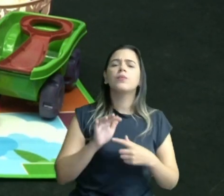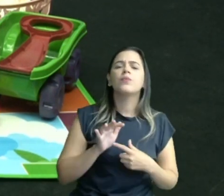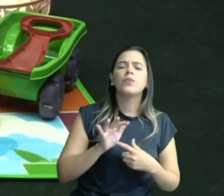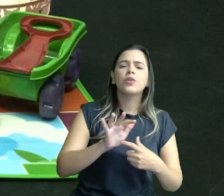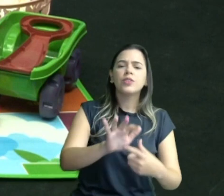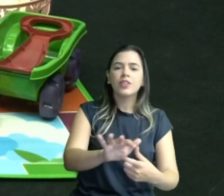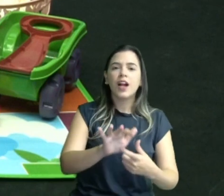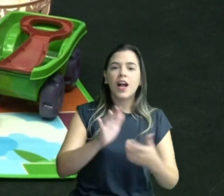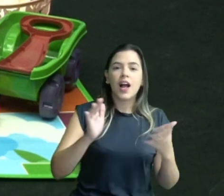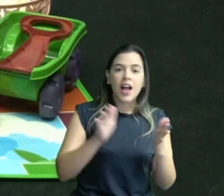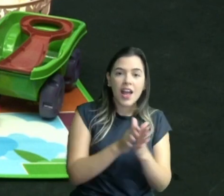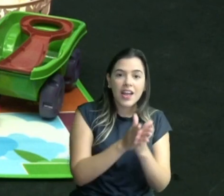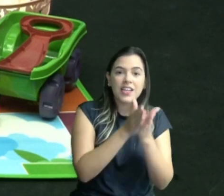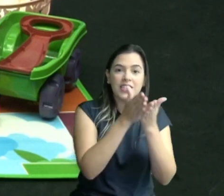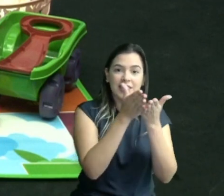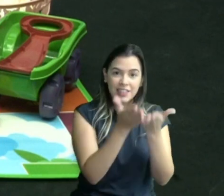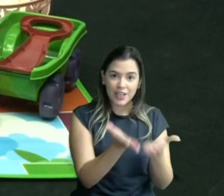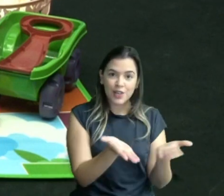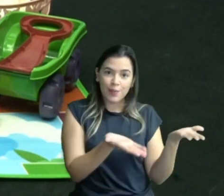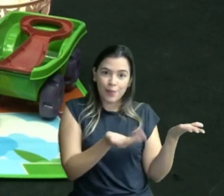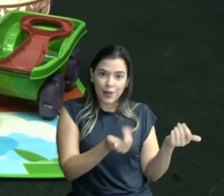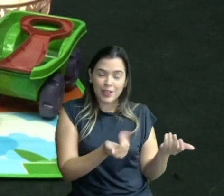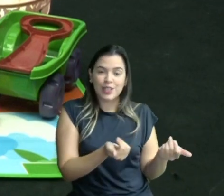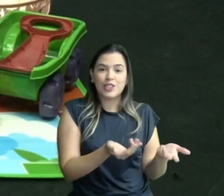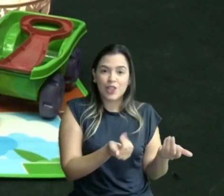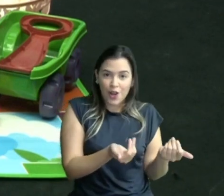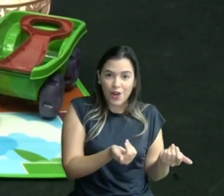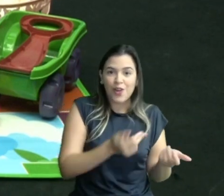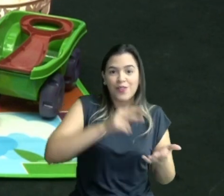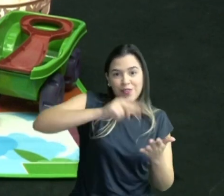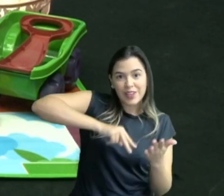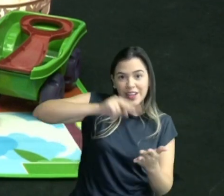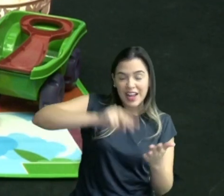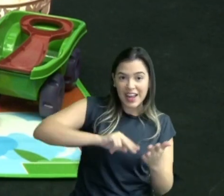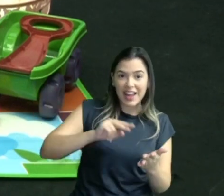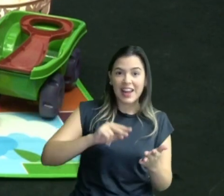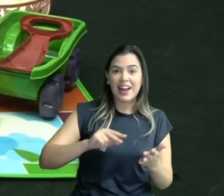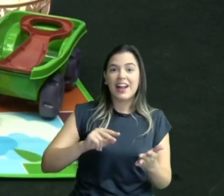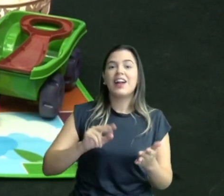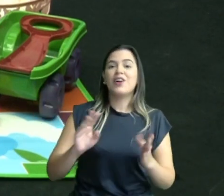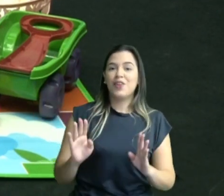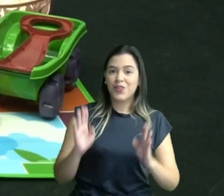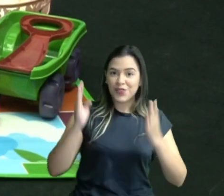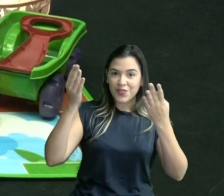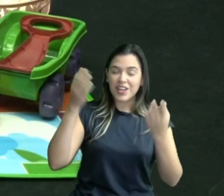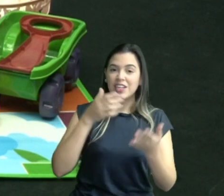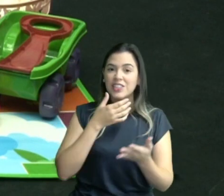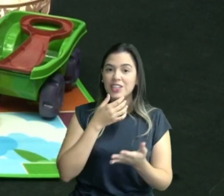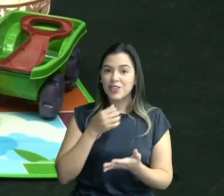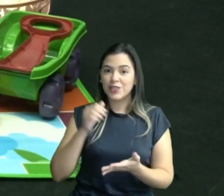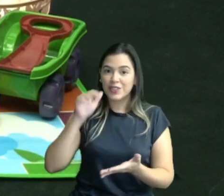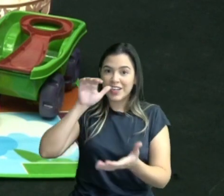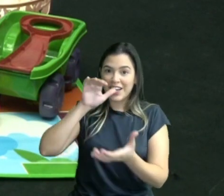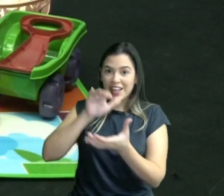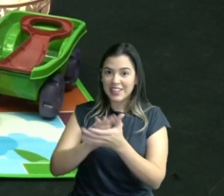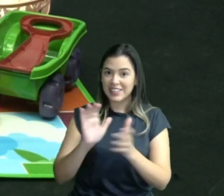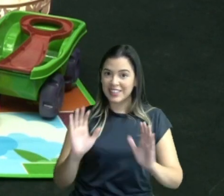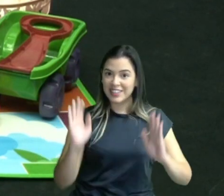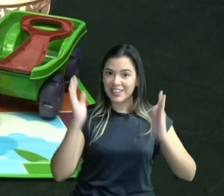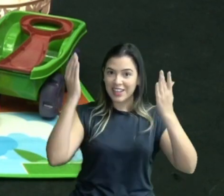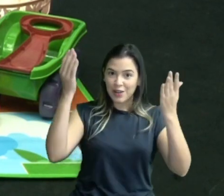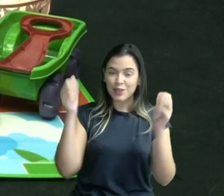esse livro para jovens leitores comemorando o seu casamento consultas a real o príncipe encantado